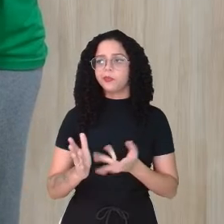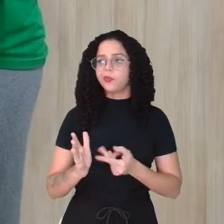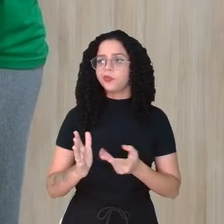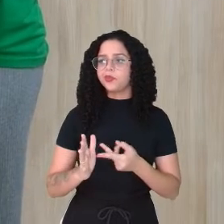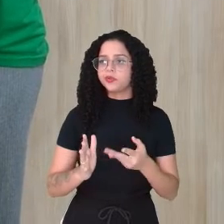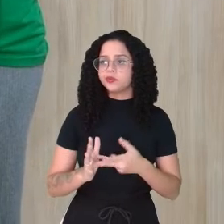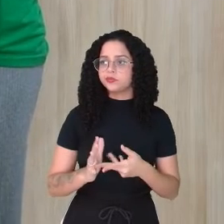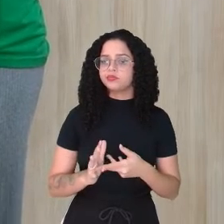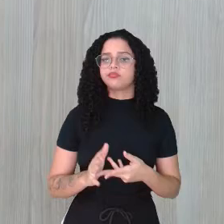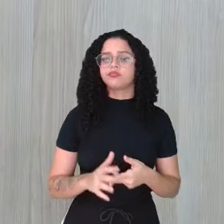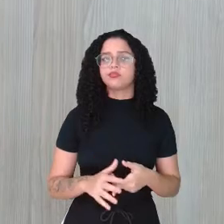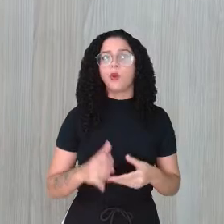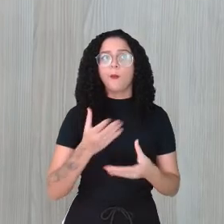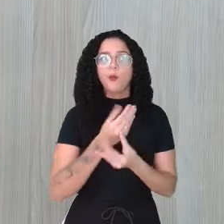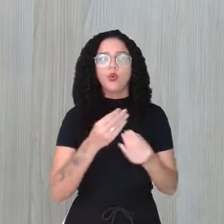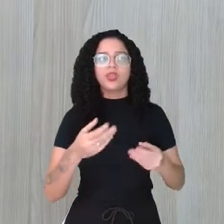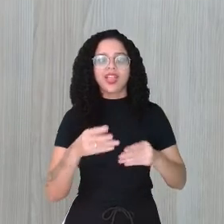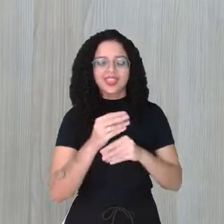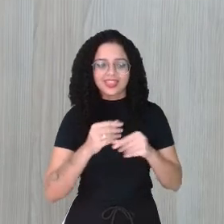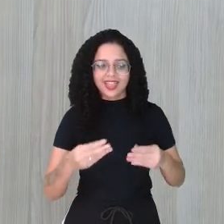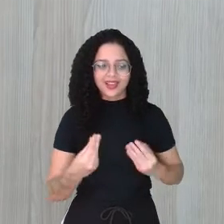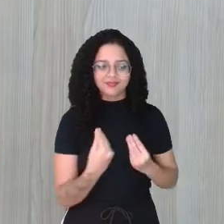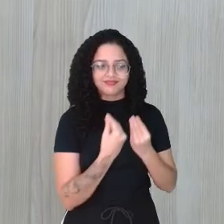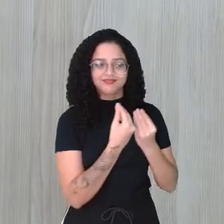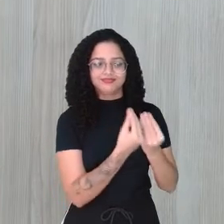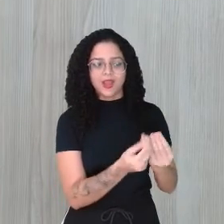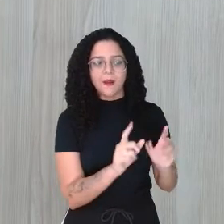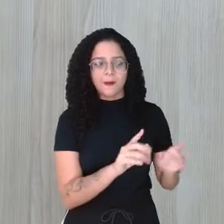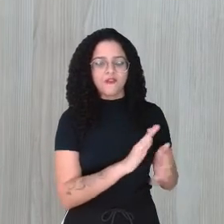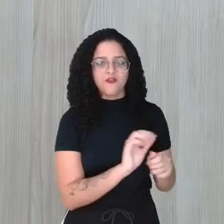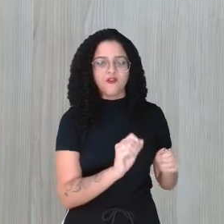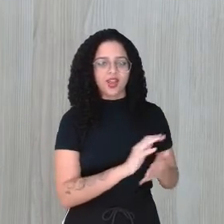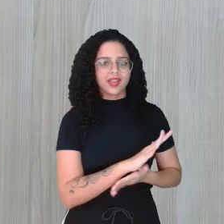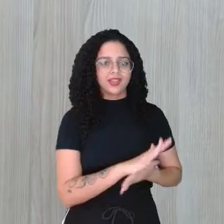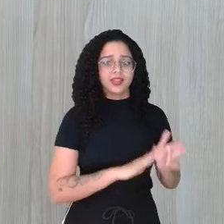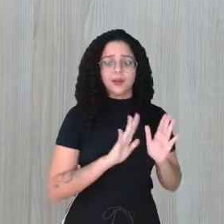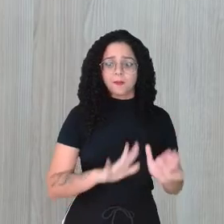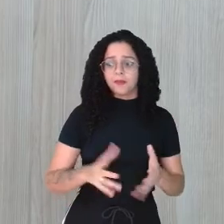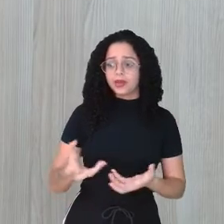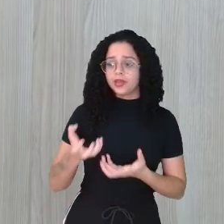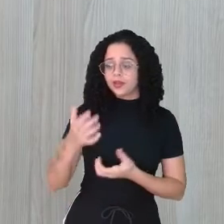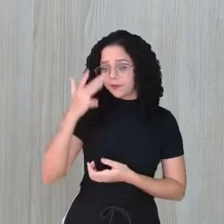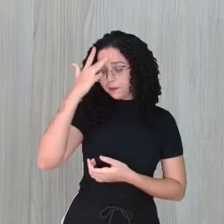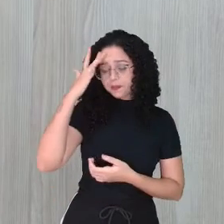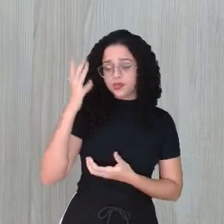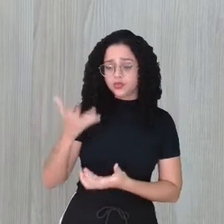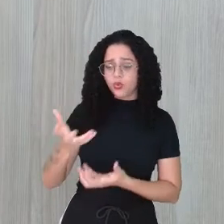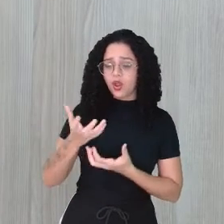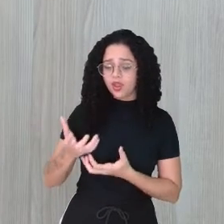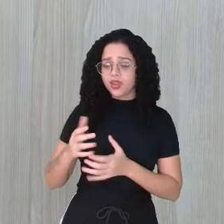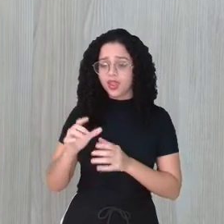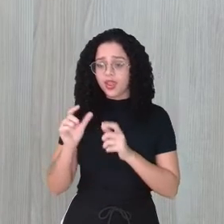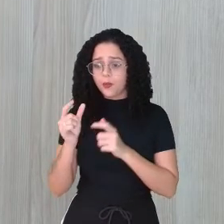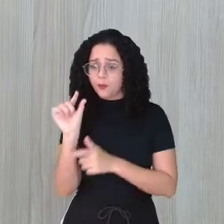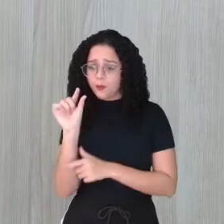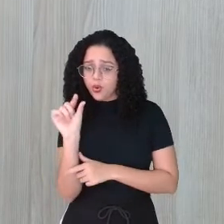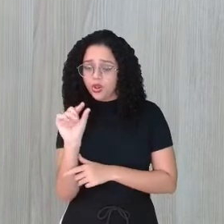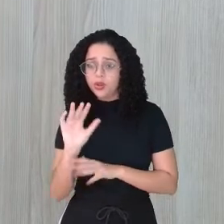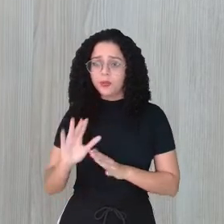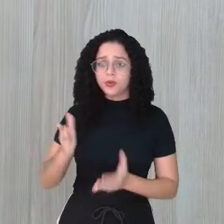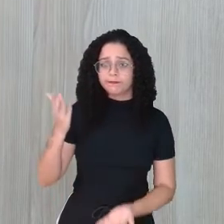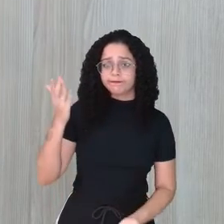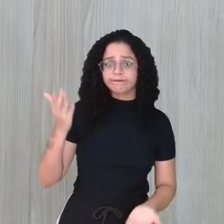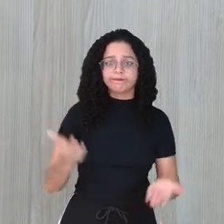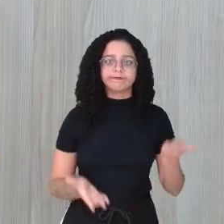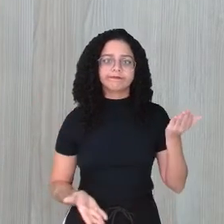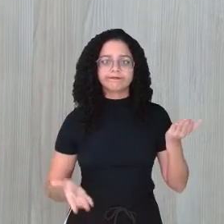terras na mão de um. Exato. Né? E muita gente aí sem nenhuma terra, né? Exato. Essa proporção aí não